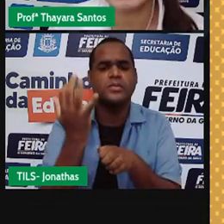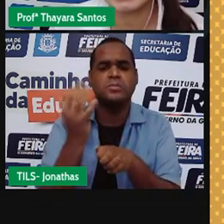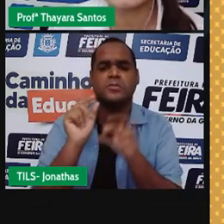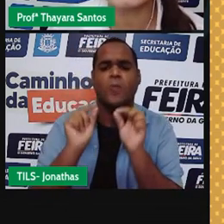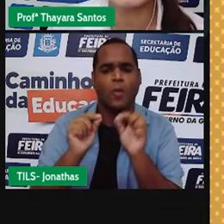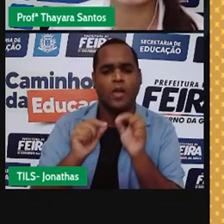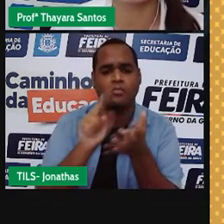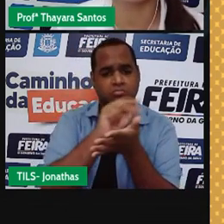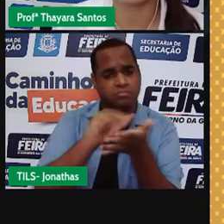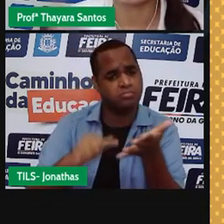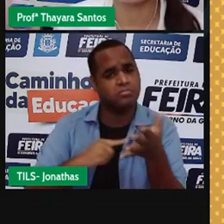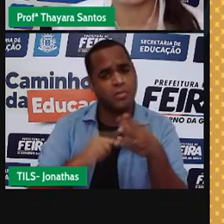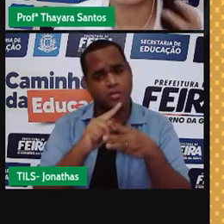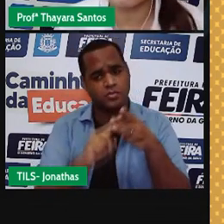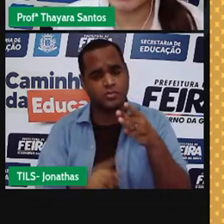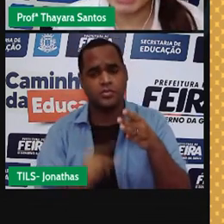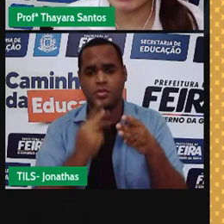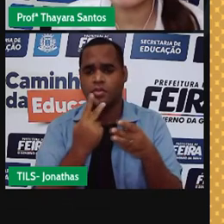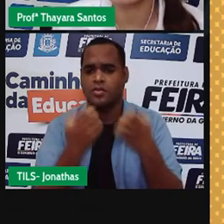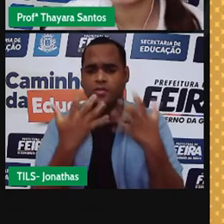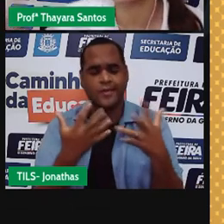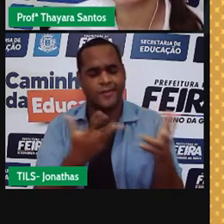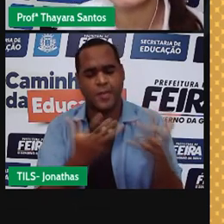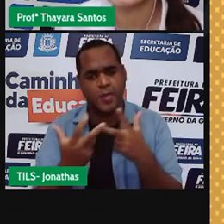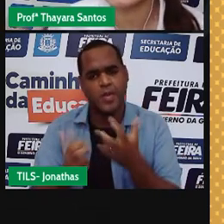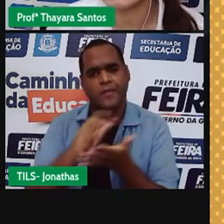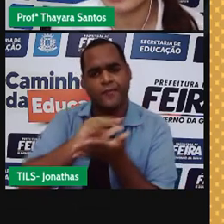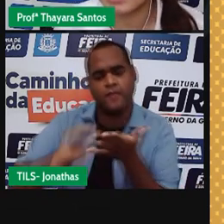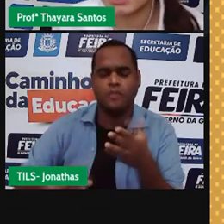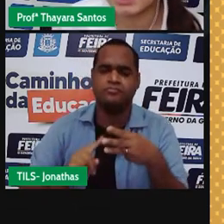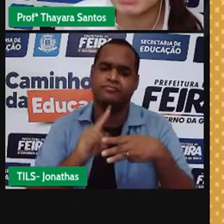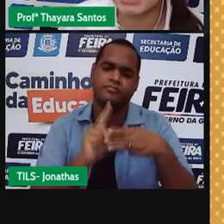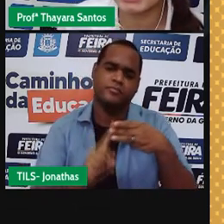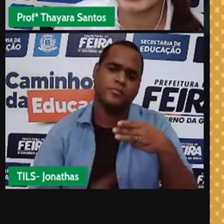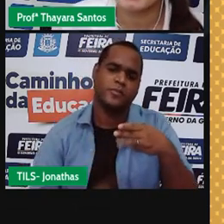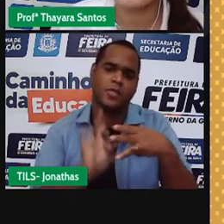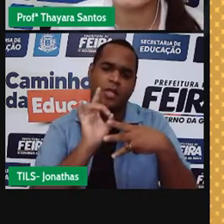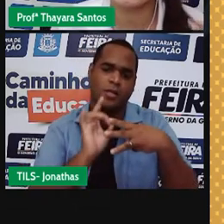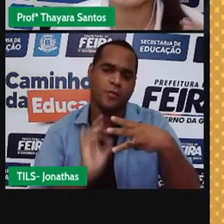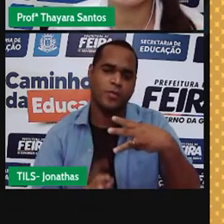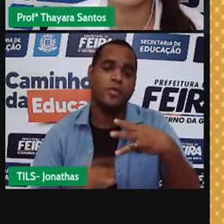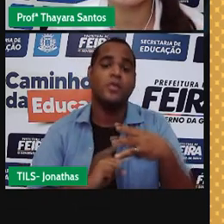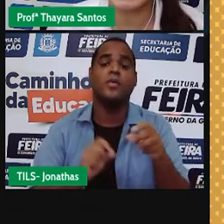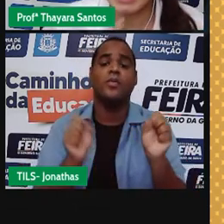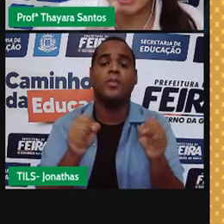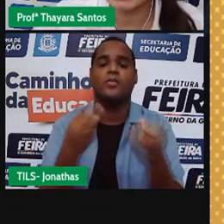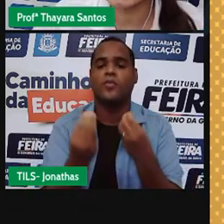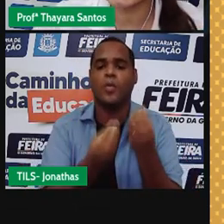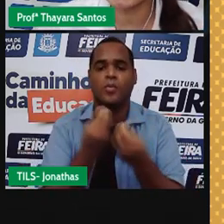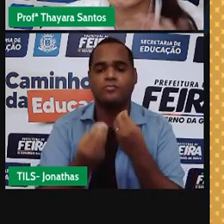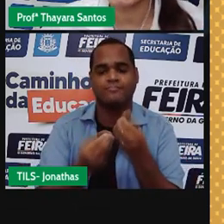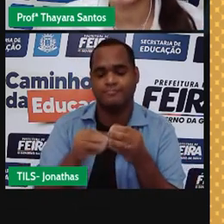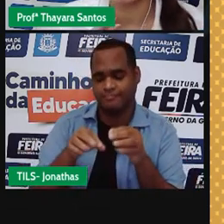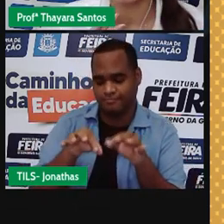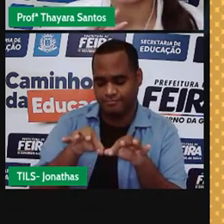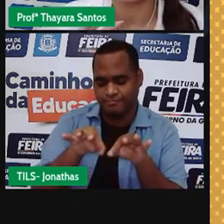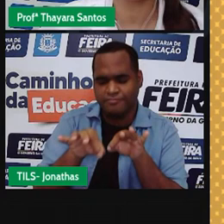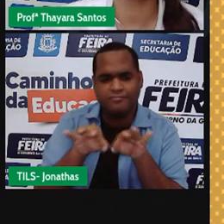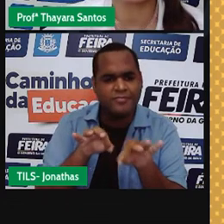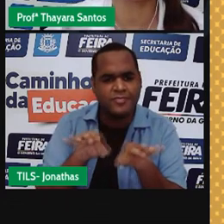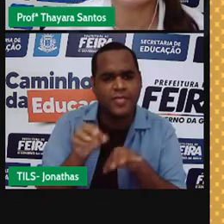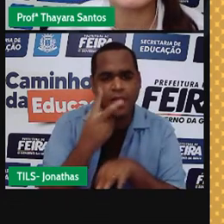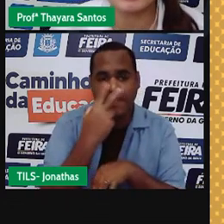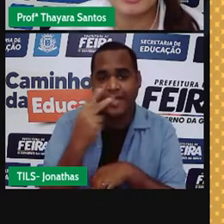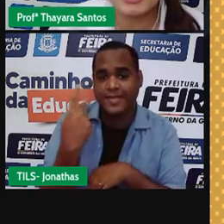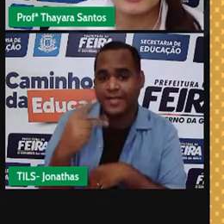esses estados, eles se diferenciam, a gente consegue diferenciar esses estados entre si pelo arranjo que